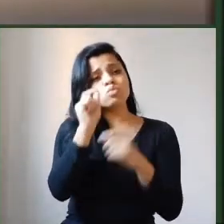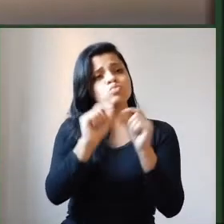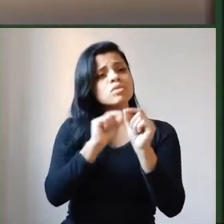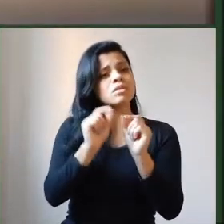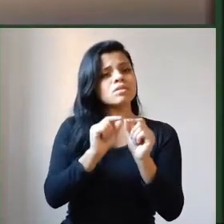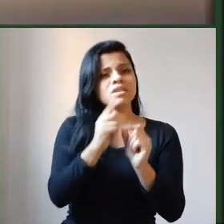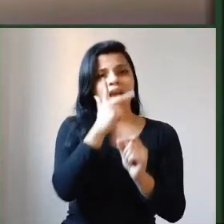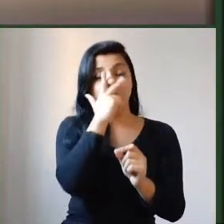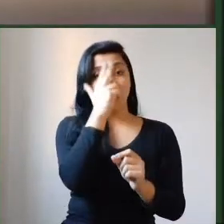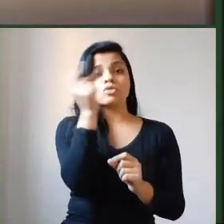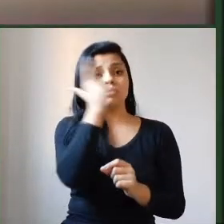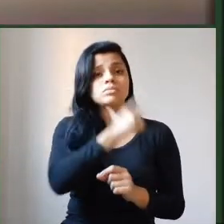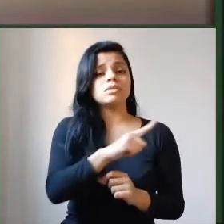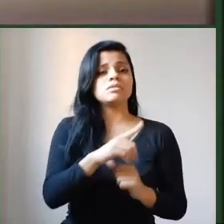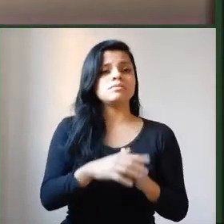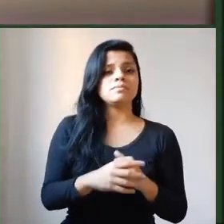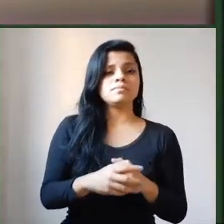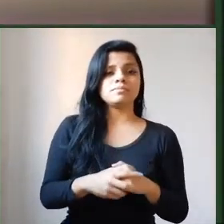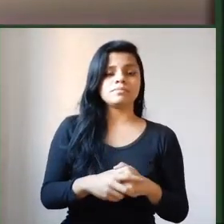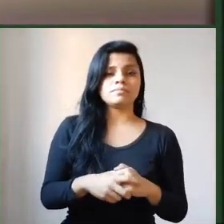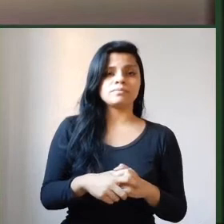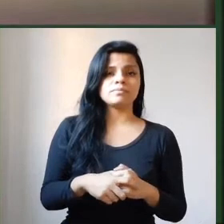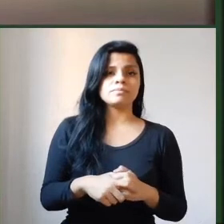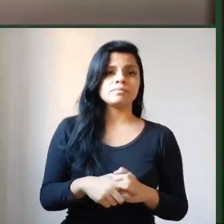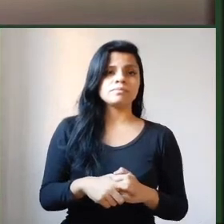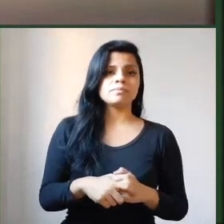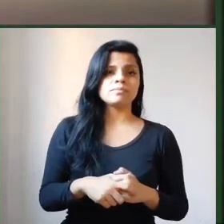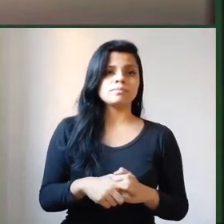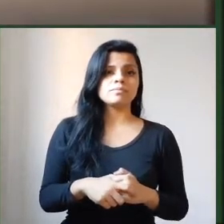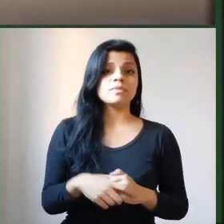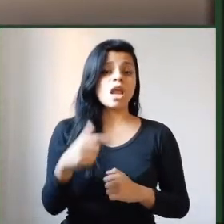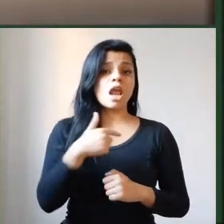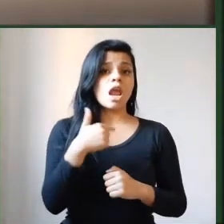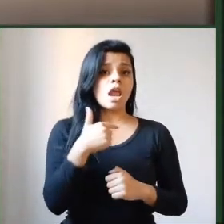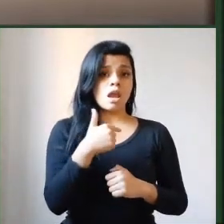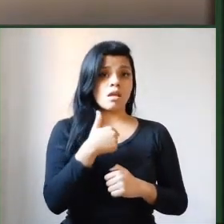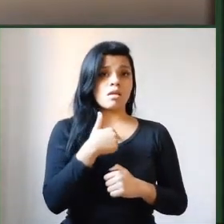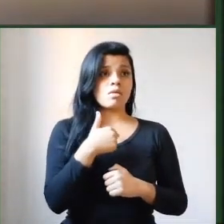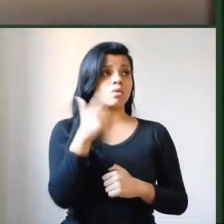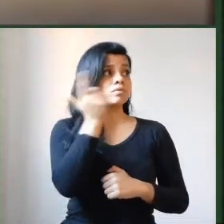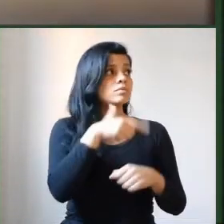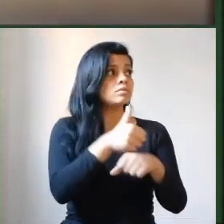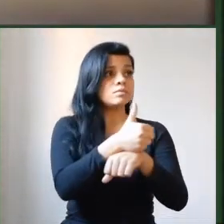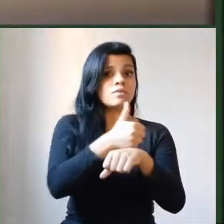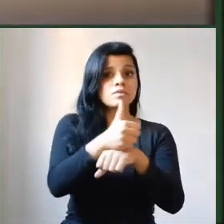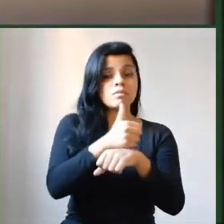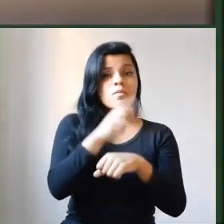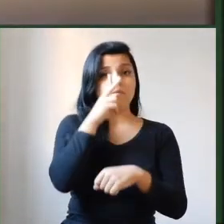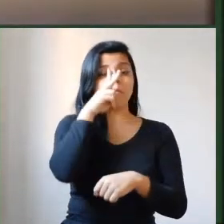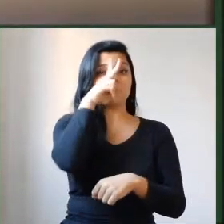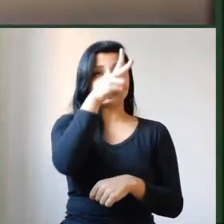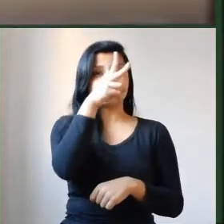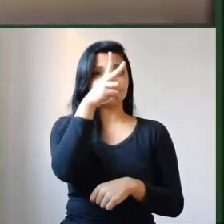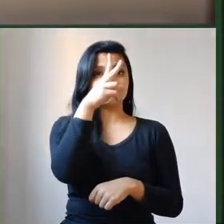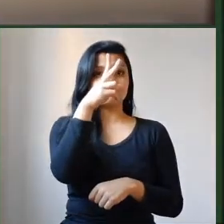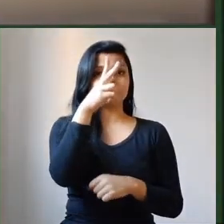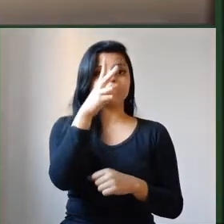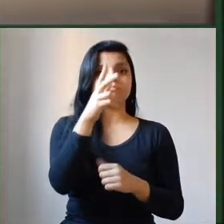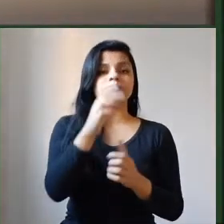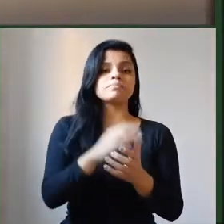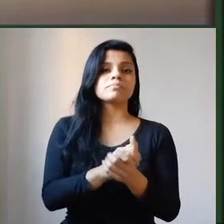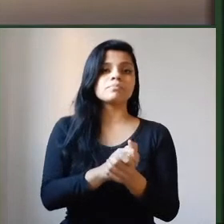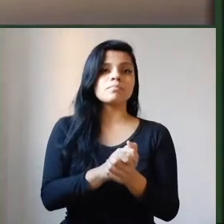Eu me sinto fortalecido como profissional médico, por ter sido exposto a